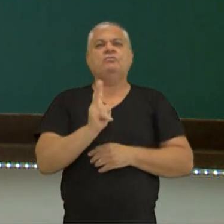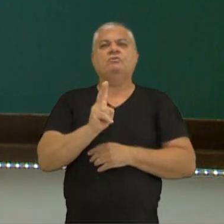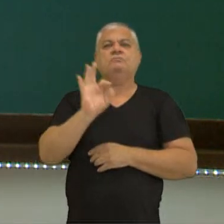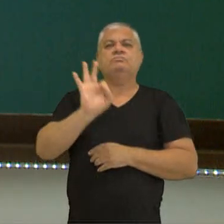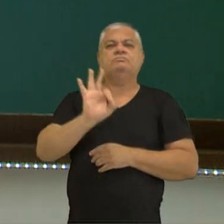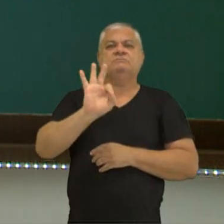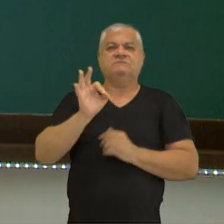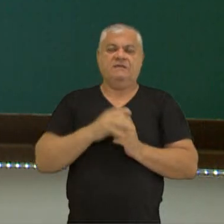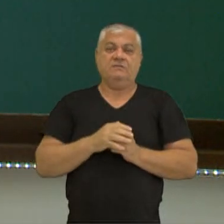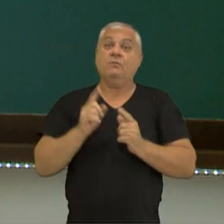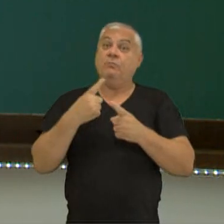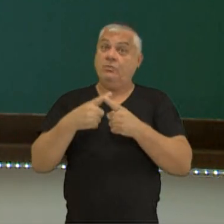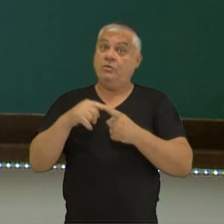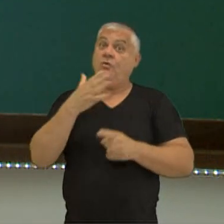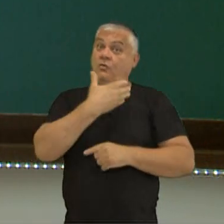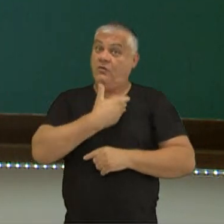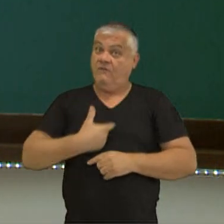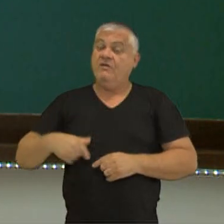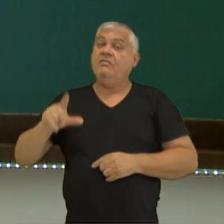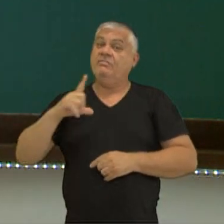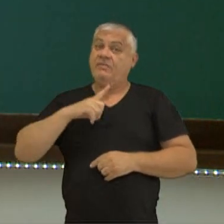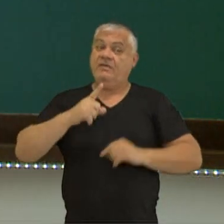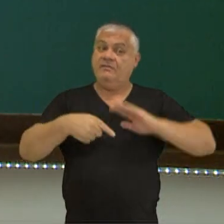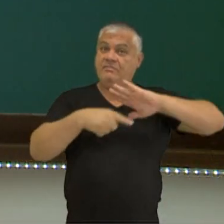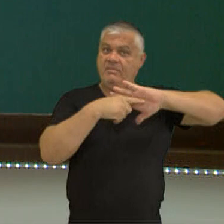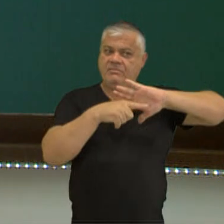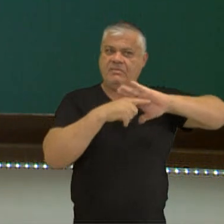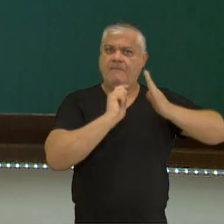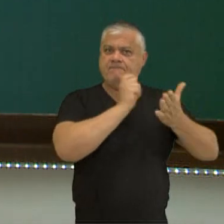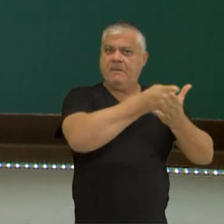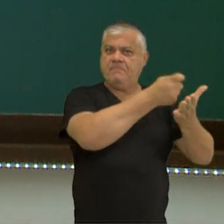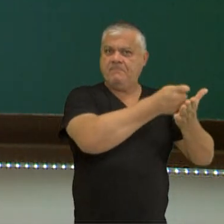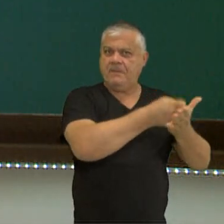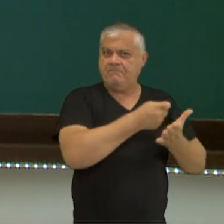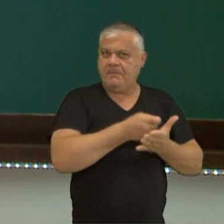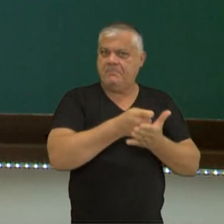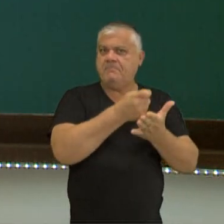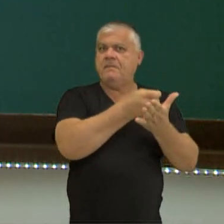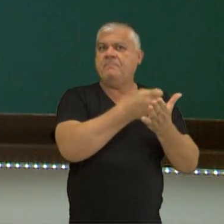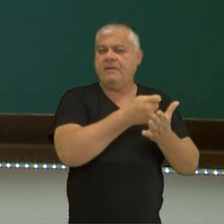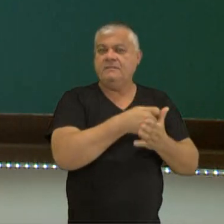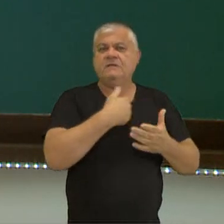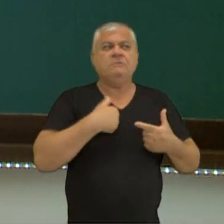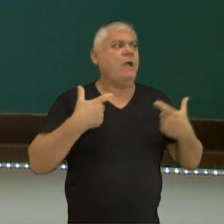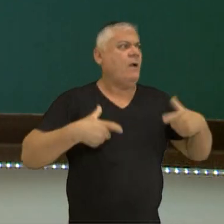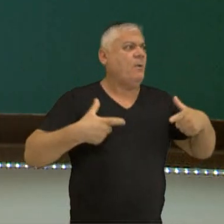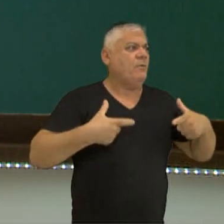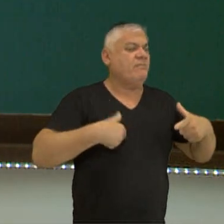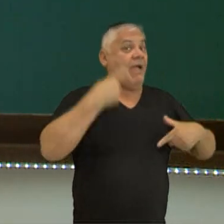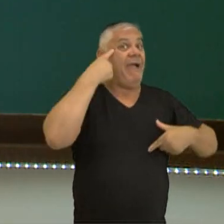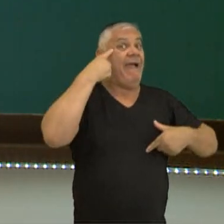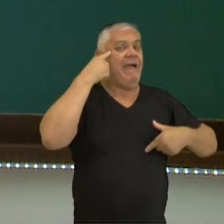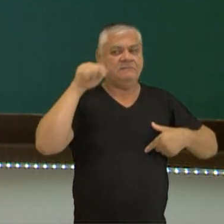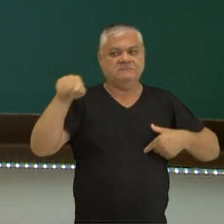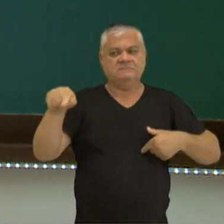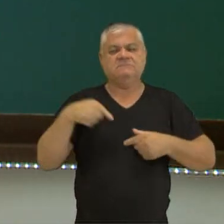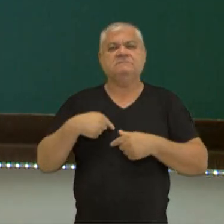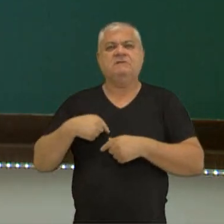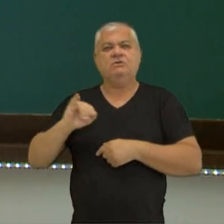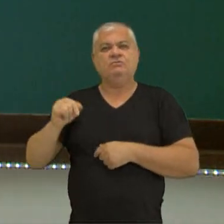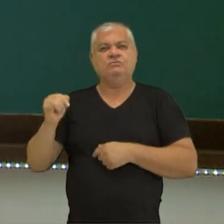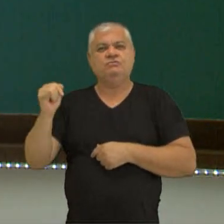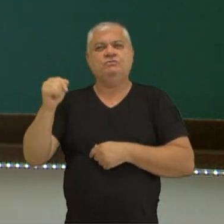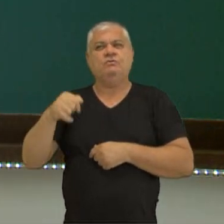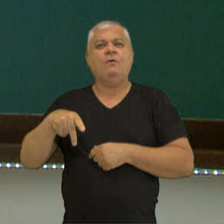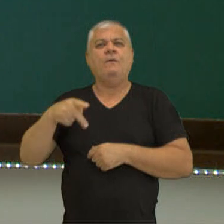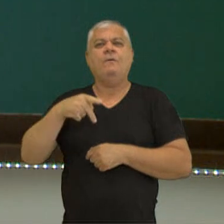tem déficit, né, no orçamento, então como é que ele faz? Ele tem que ir no mercado financeiro e captar dinheiro. E a taxa Selic é a taxa que